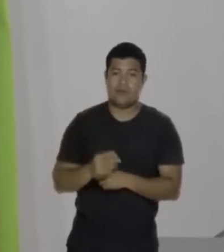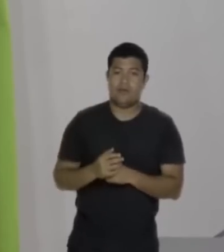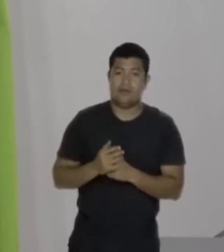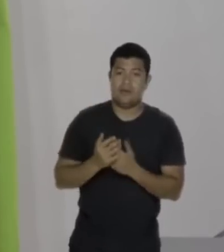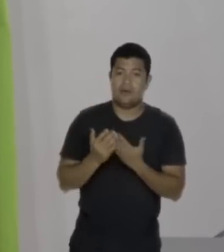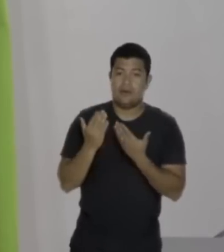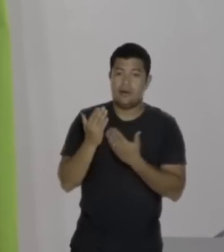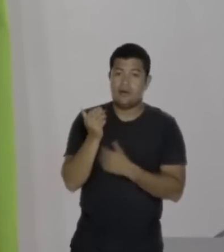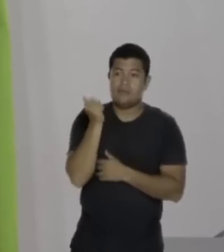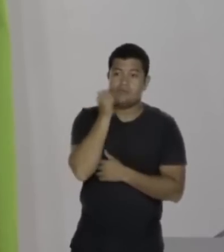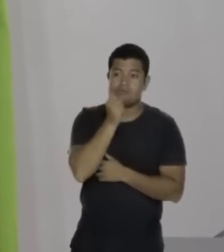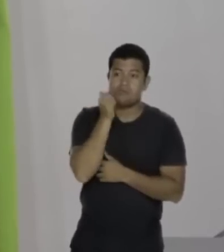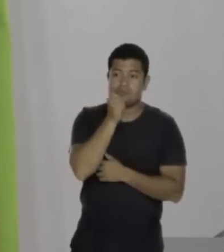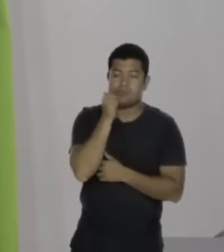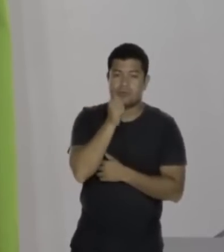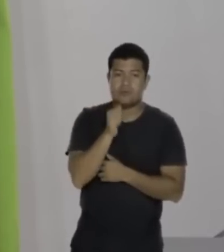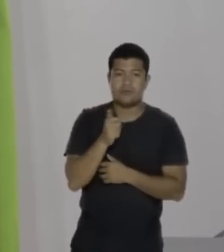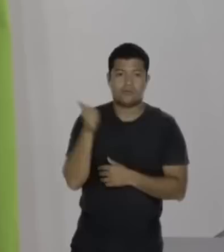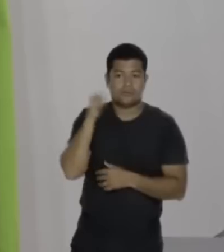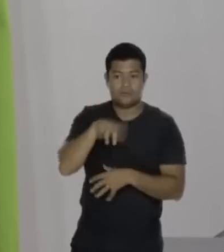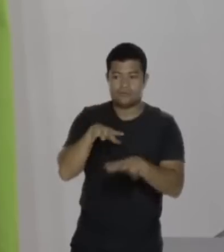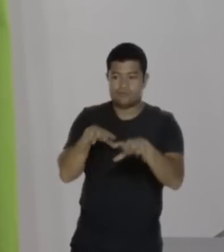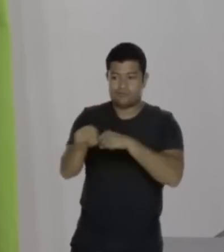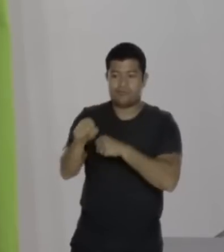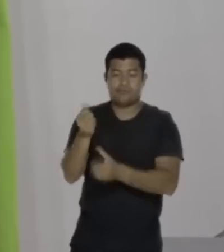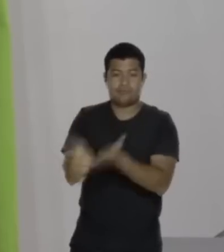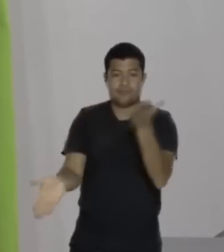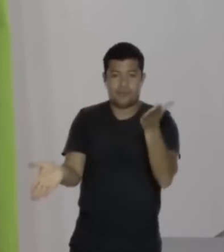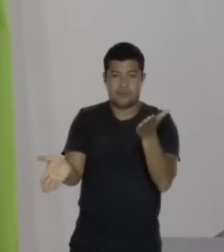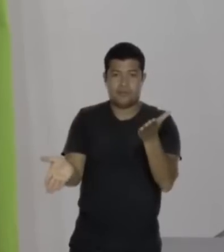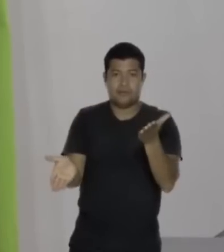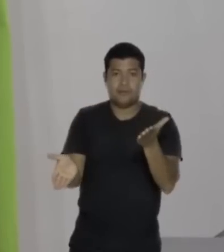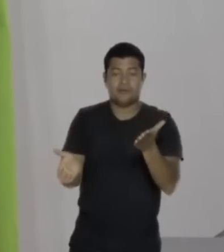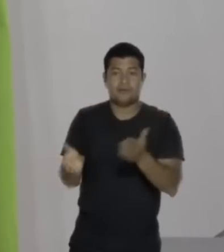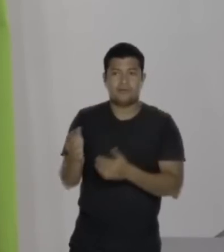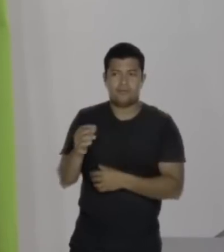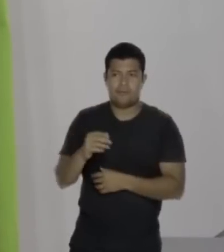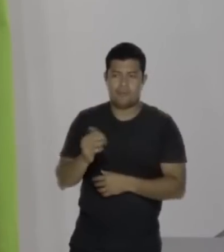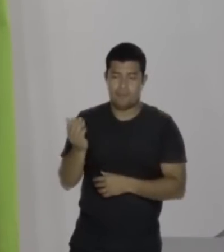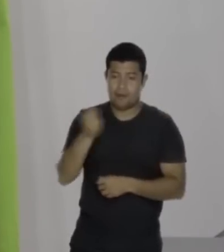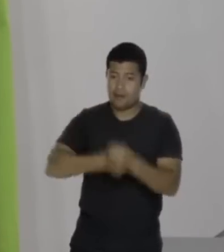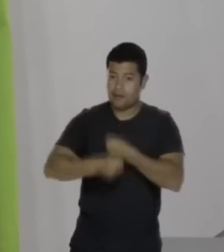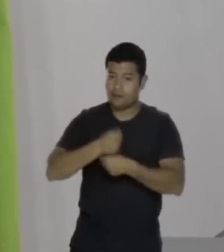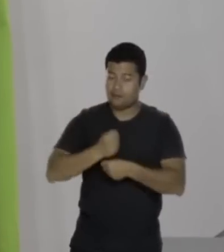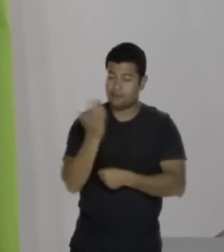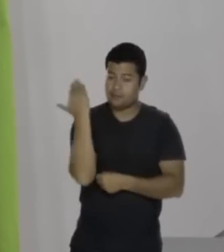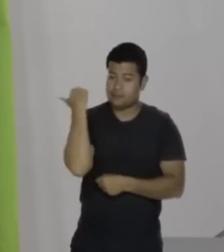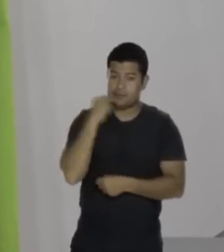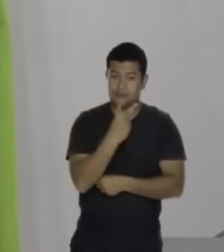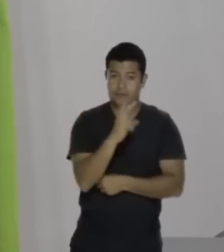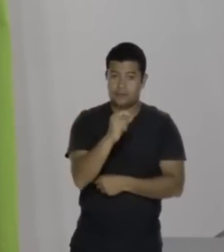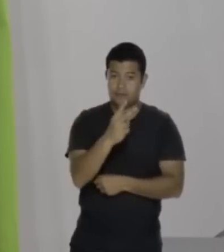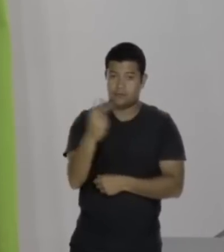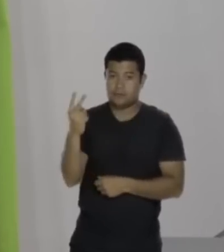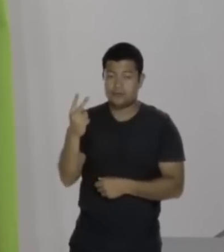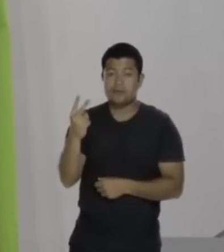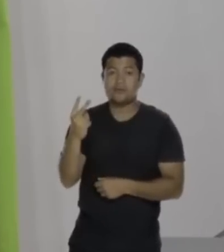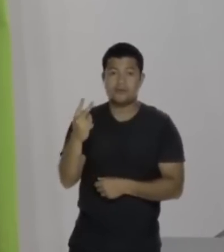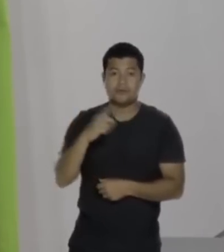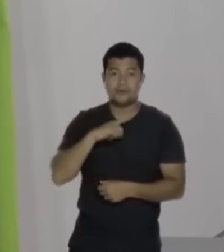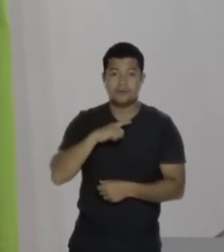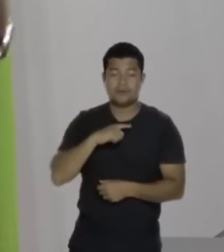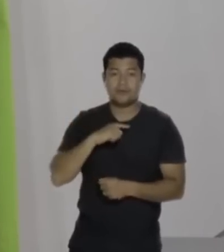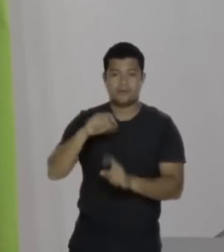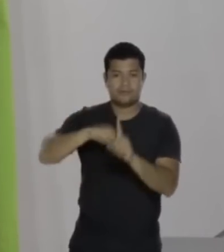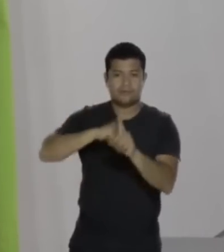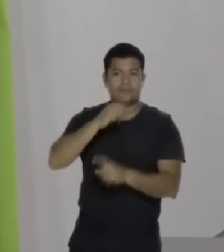passado, esta Assembleia promoveu um encontro de vereadores. Cerca de 300 vereadores vieram para essa casa fazer